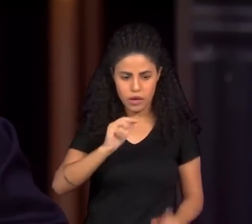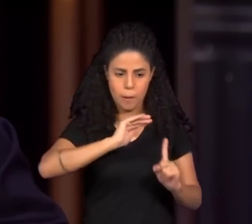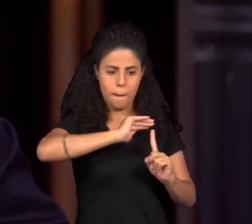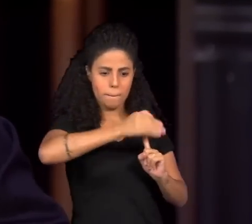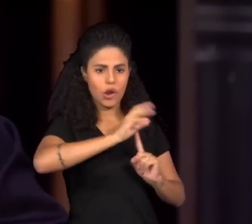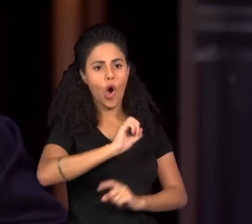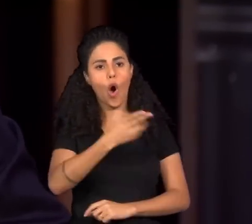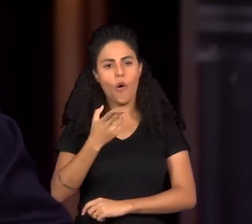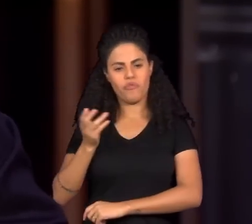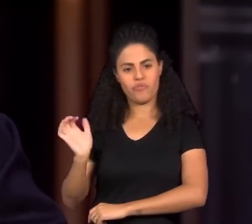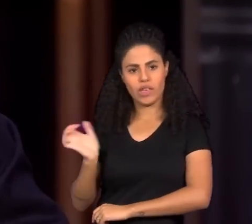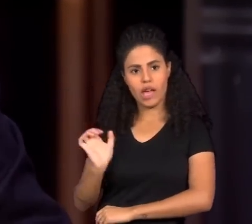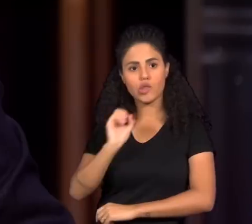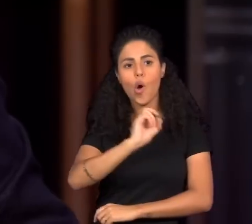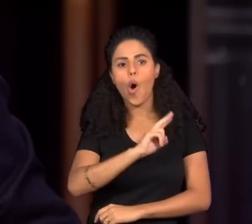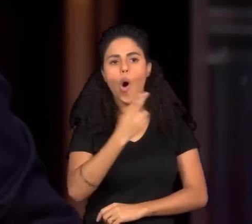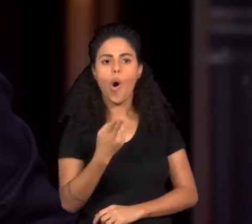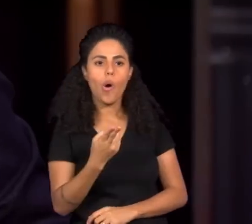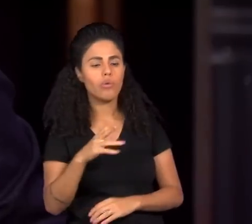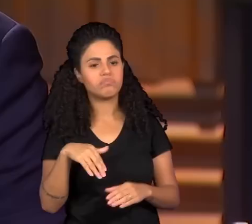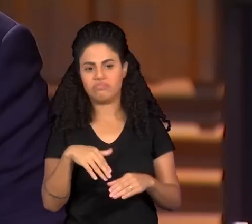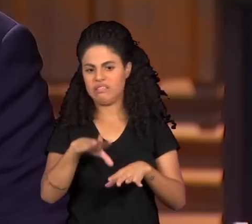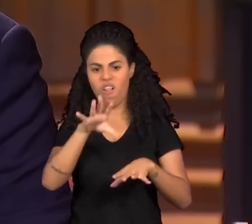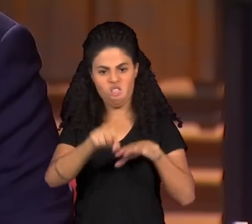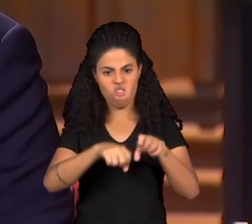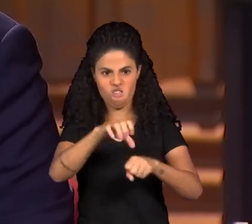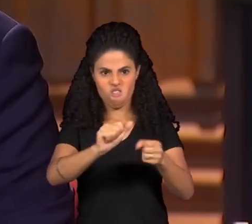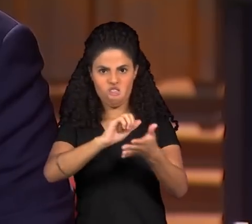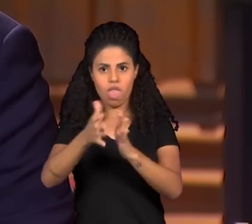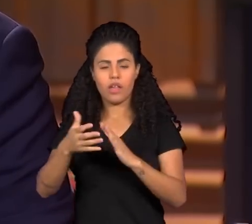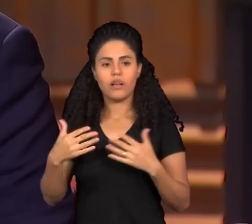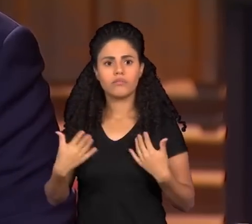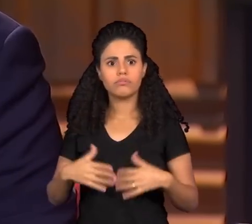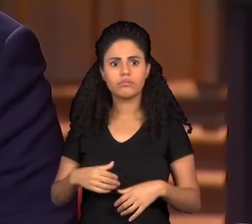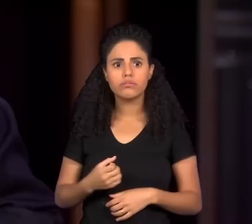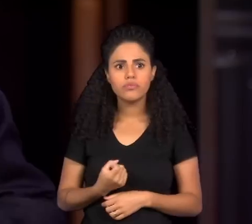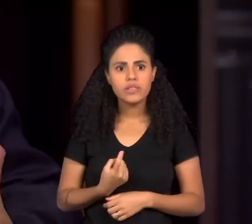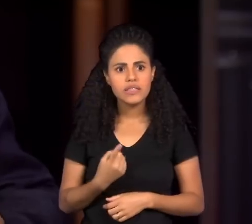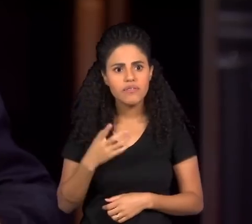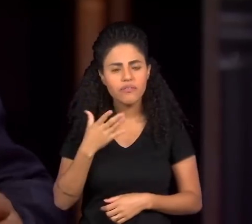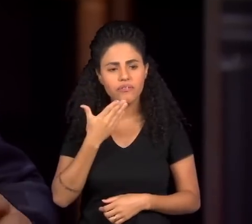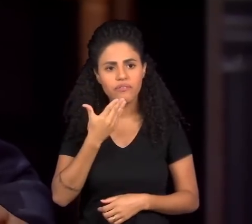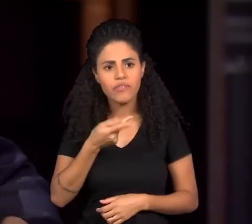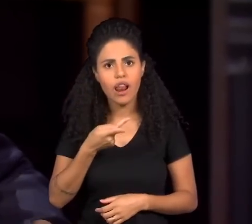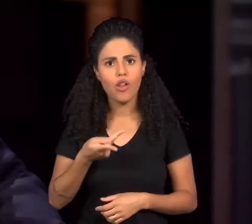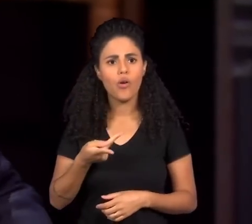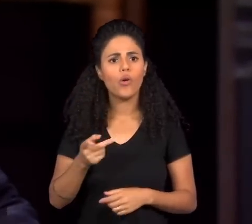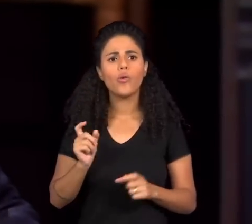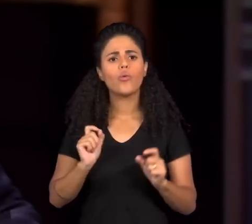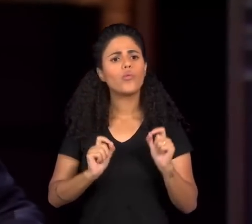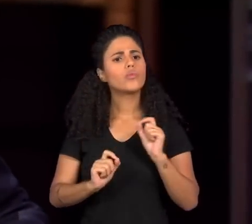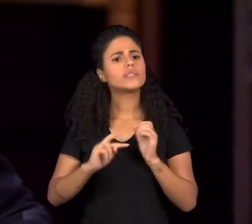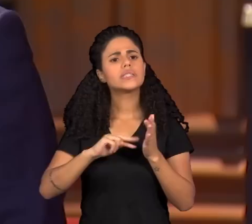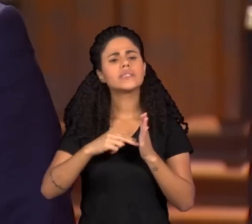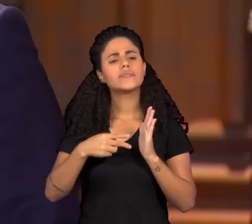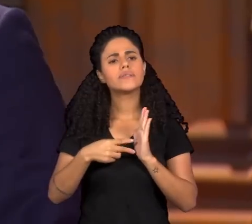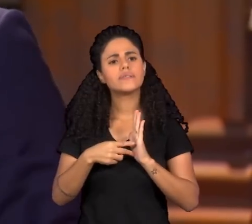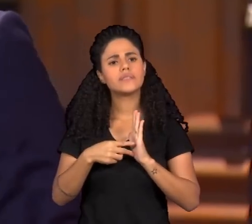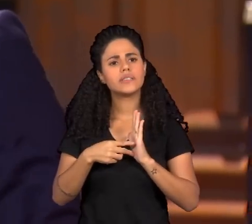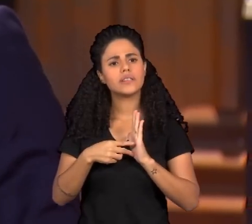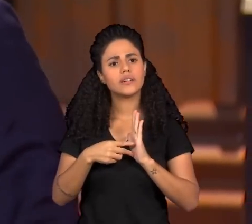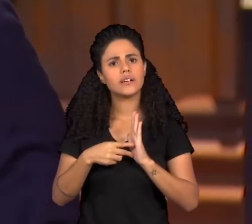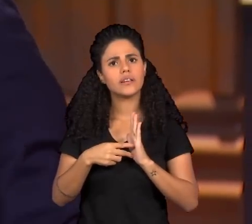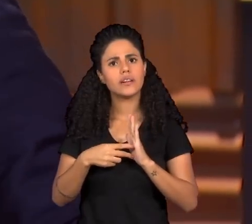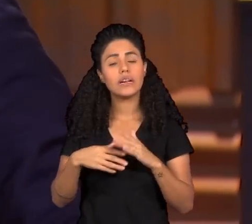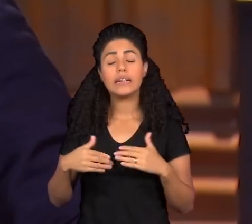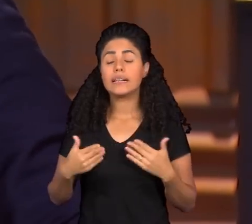ou é viado, ou é comedor. Você falou isso na Sim. entrevista. Que estigma é esse que você está falando? Não, é que na verdade